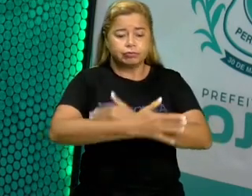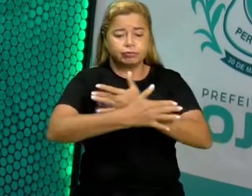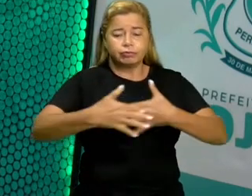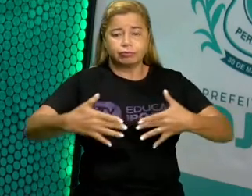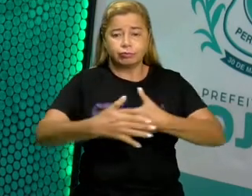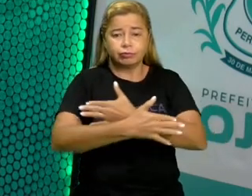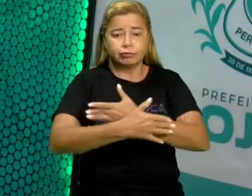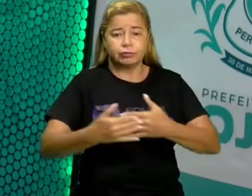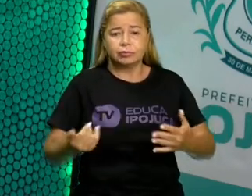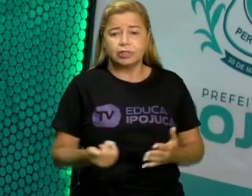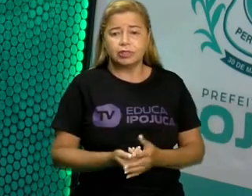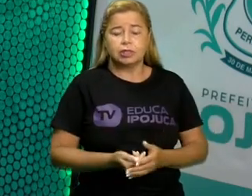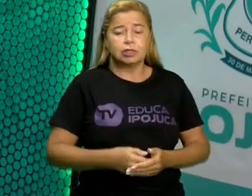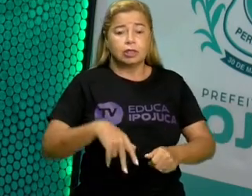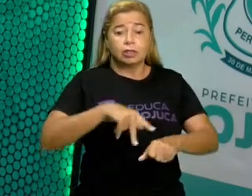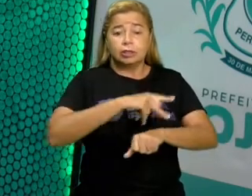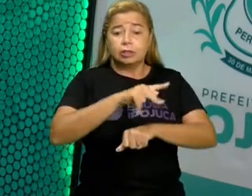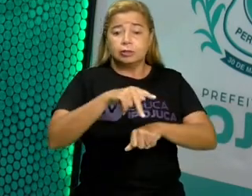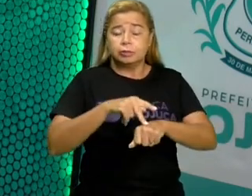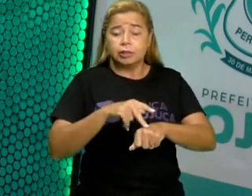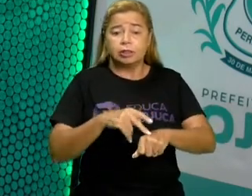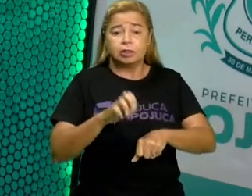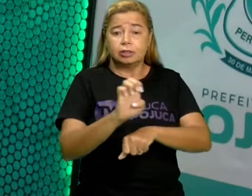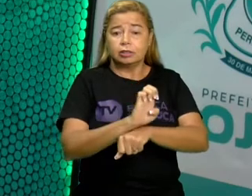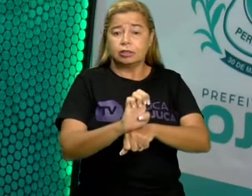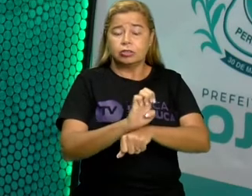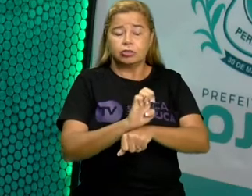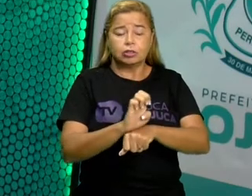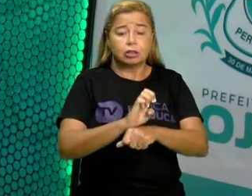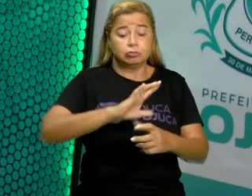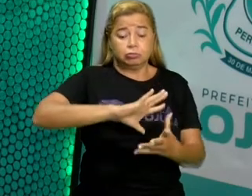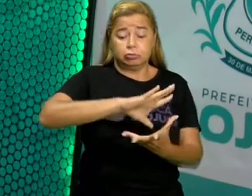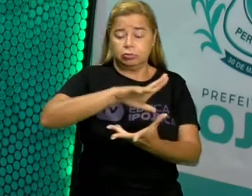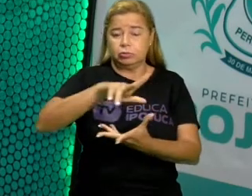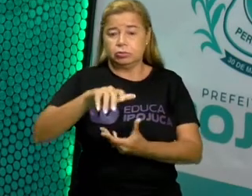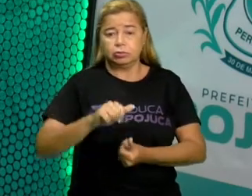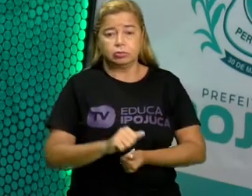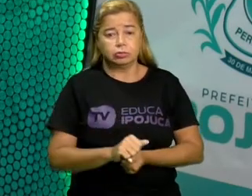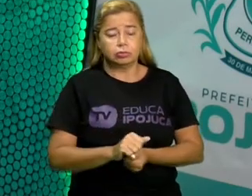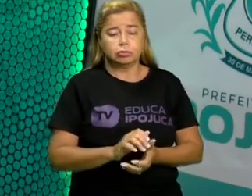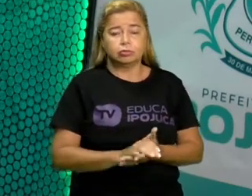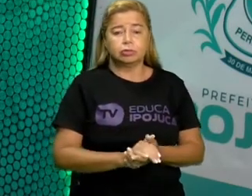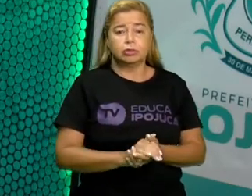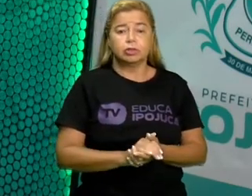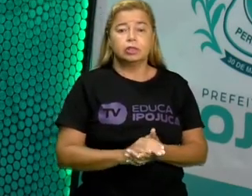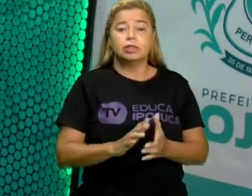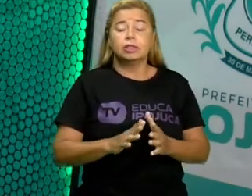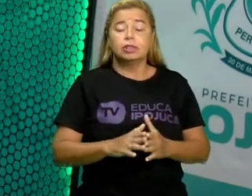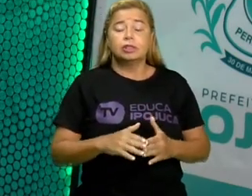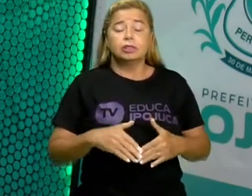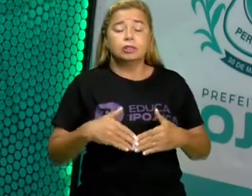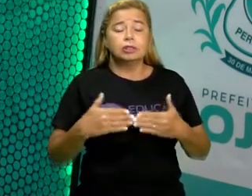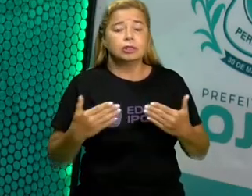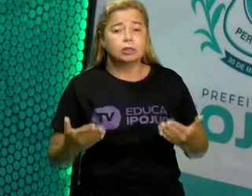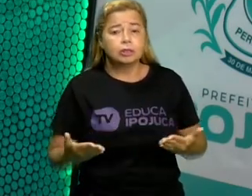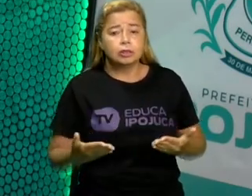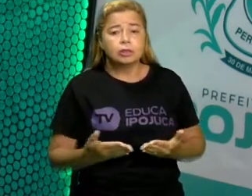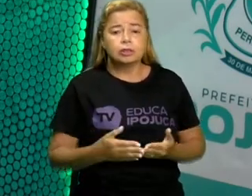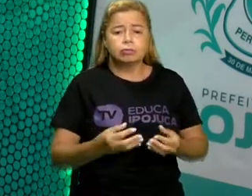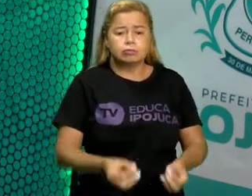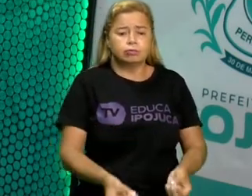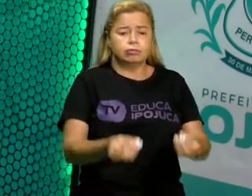cidade em paz estado mundo estamos sempre